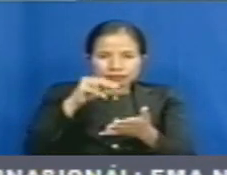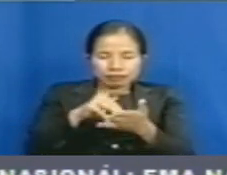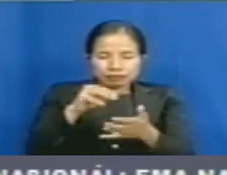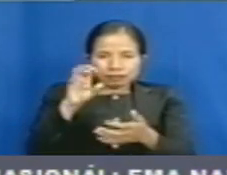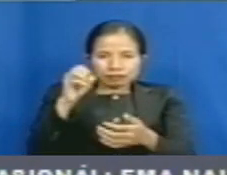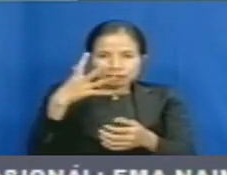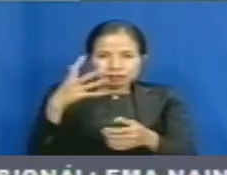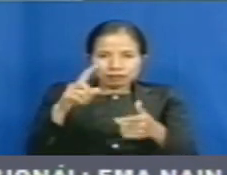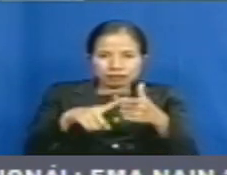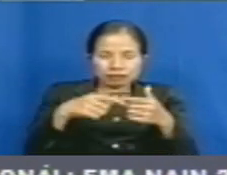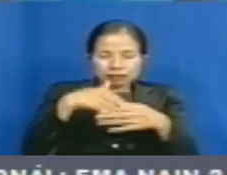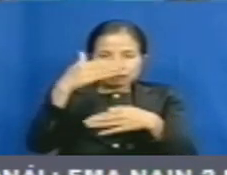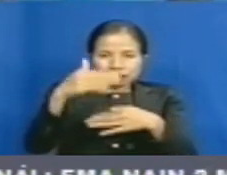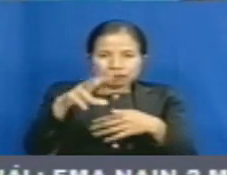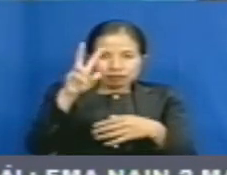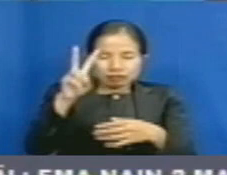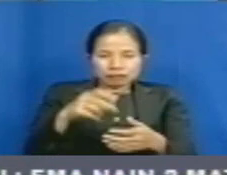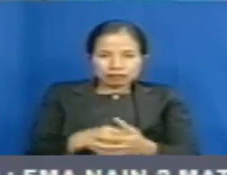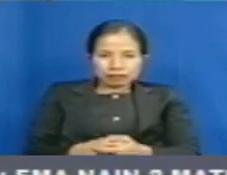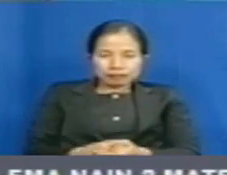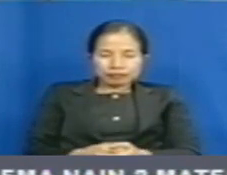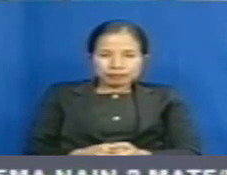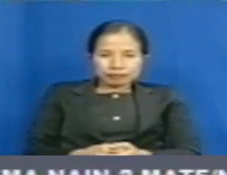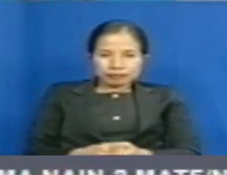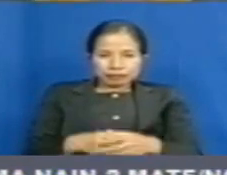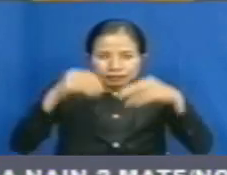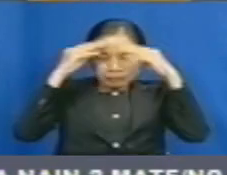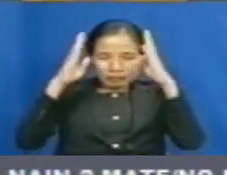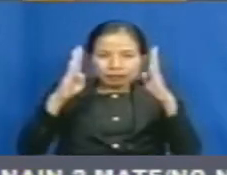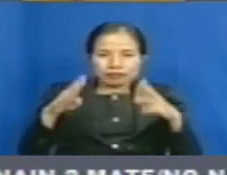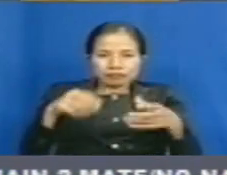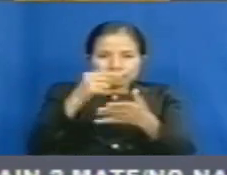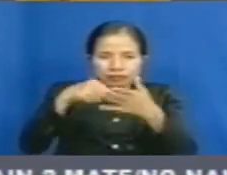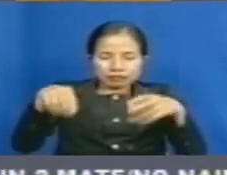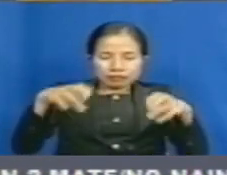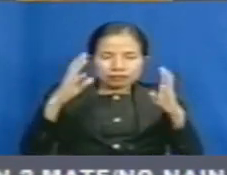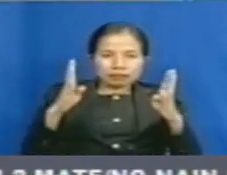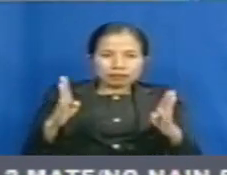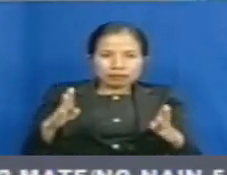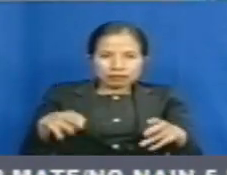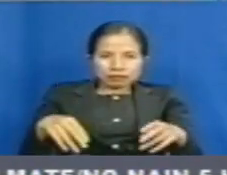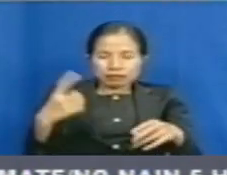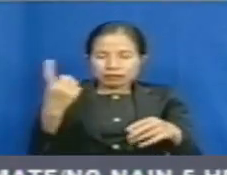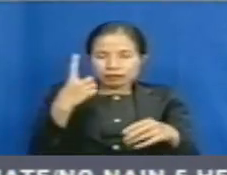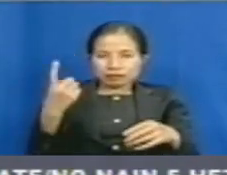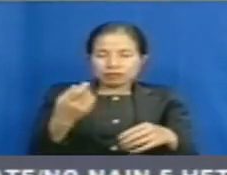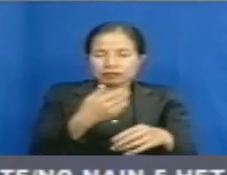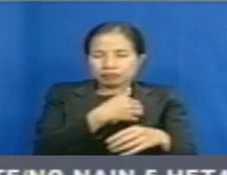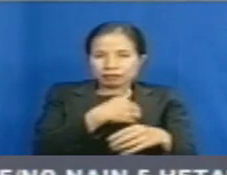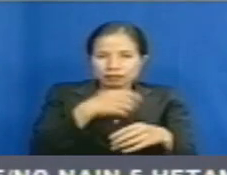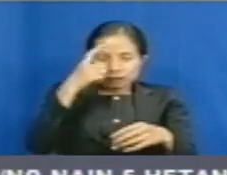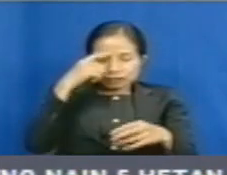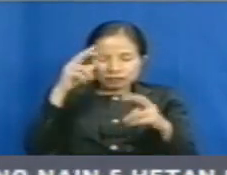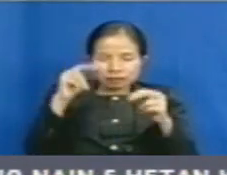E depois aí vale a segunda fase. Tu irnia, professor contratado a tu sai permanente nesse idau. Também precisa discutir